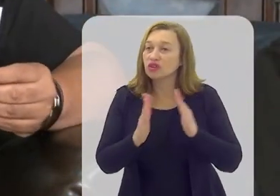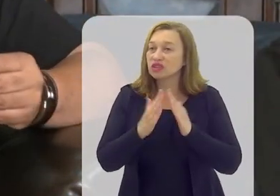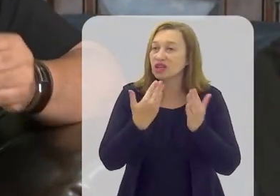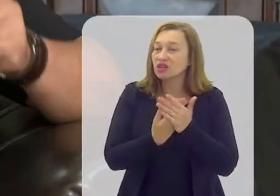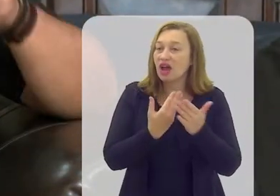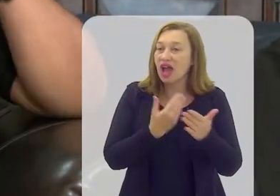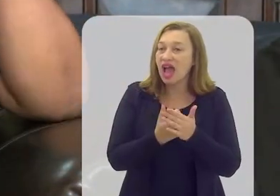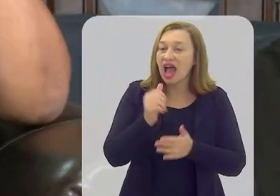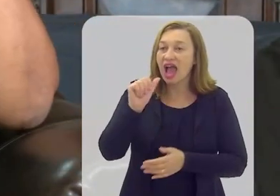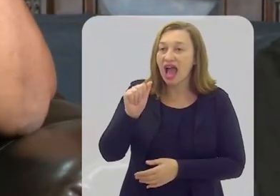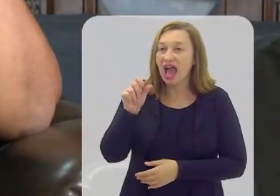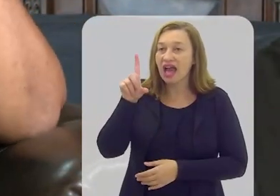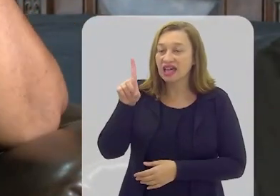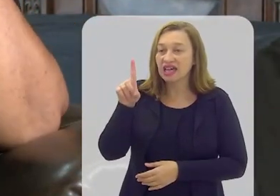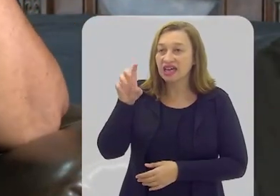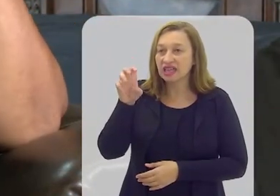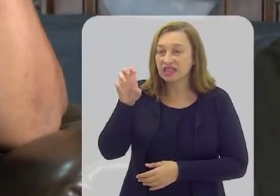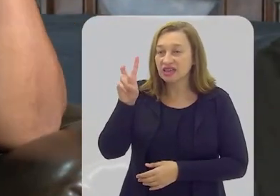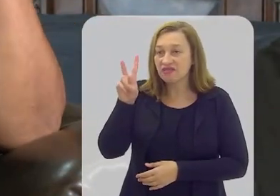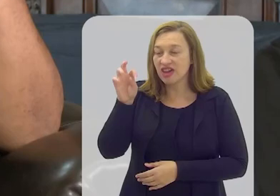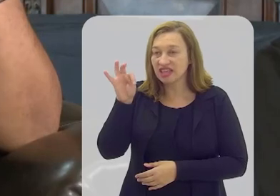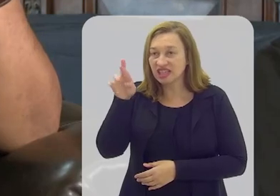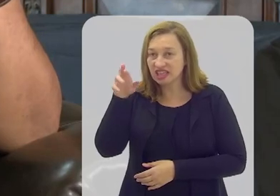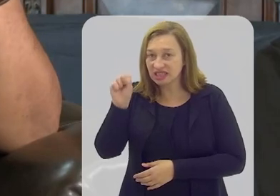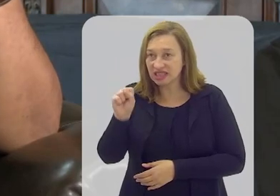Colégio Adventista de Macaé.